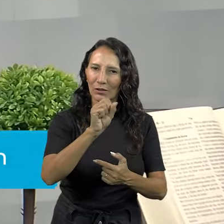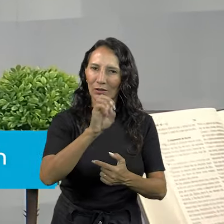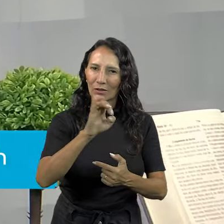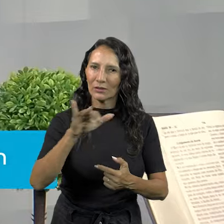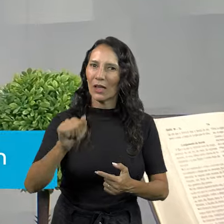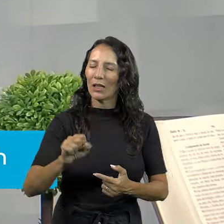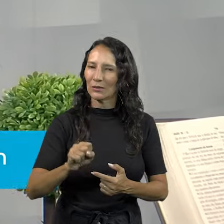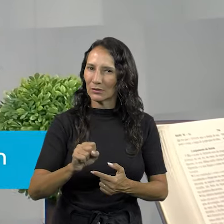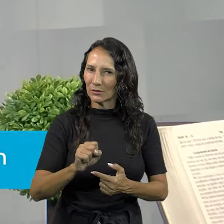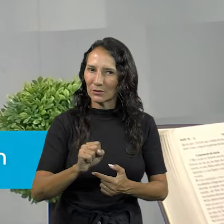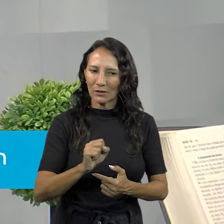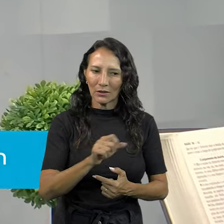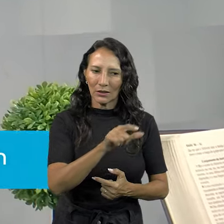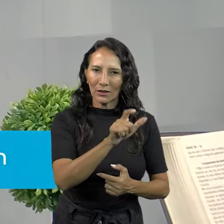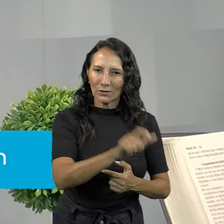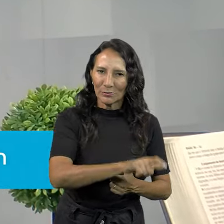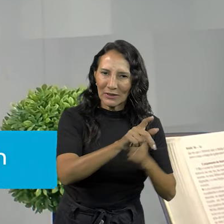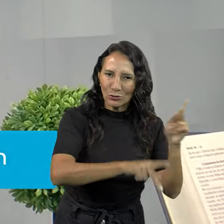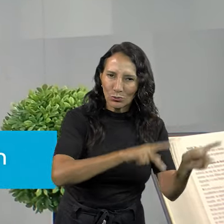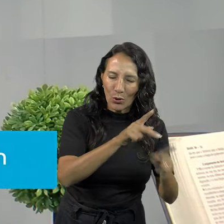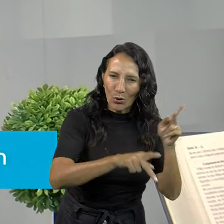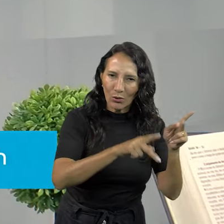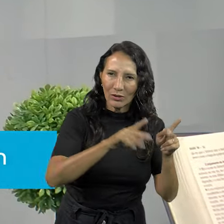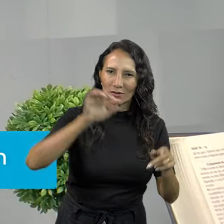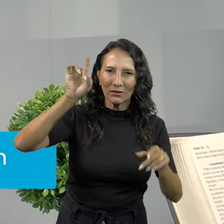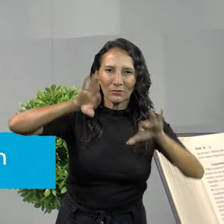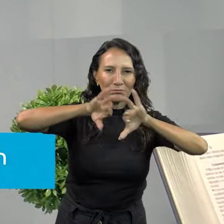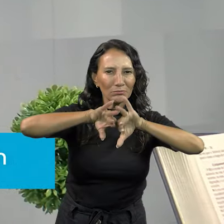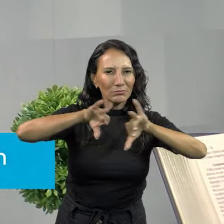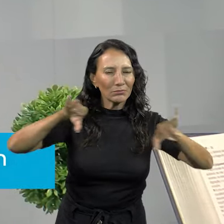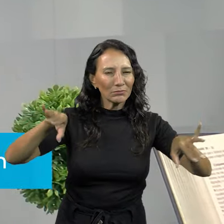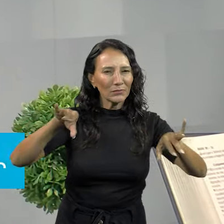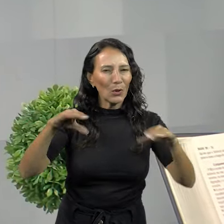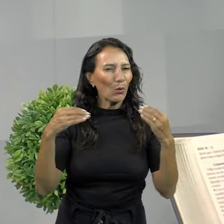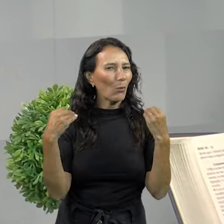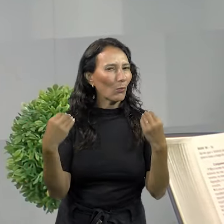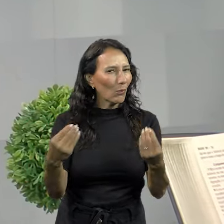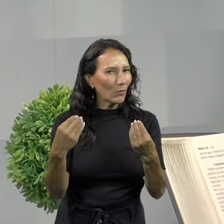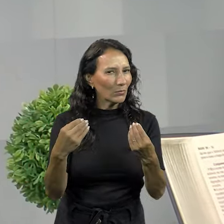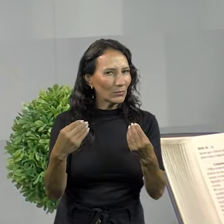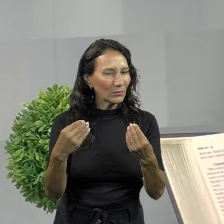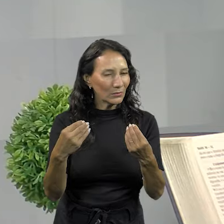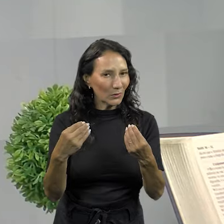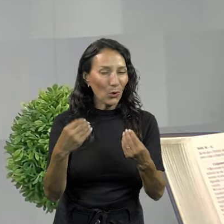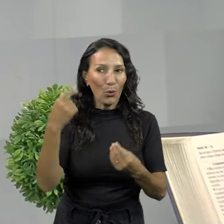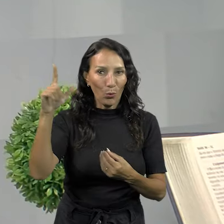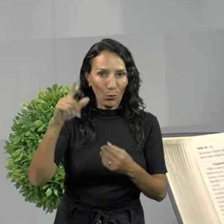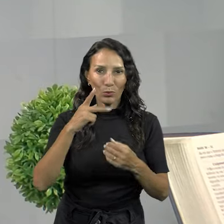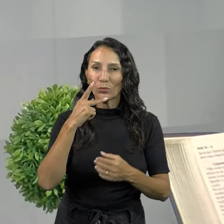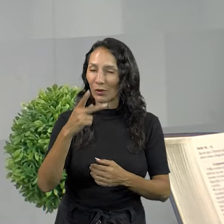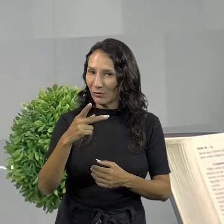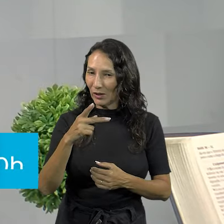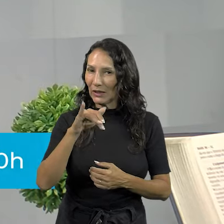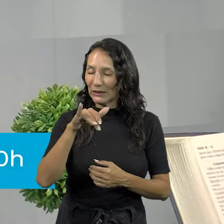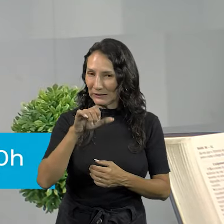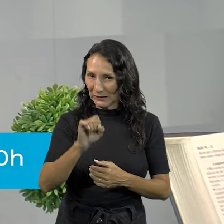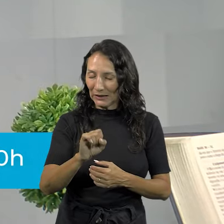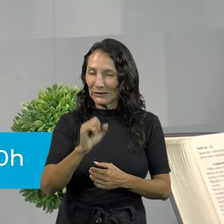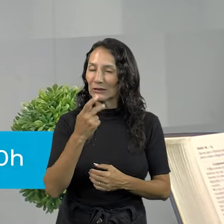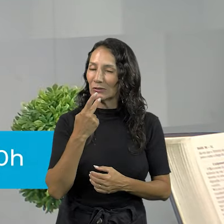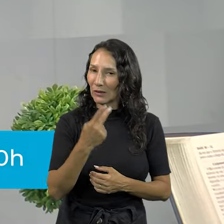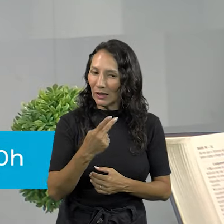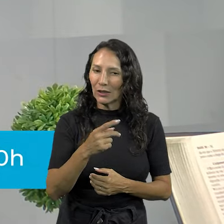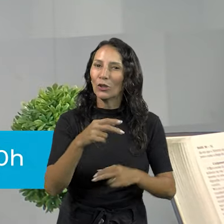Deus e os homens. E como que acontece essa separação? Outro profeta, o profeta Isaías, vai dizer, as vossas